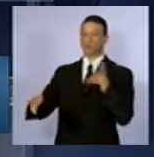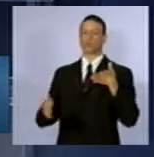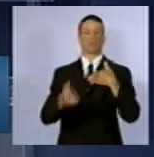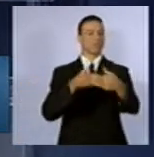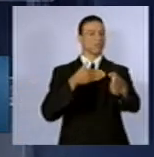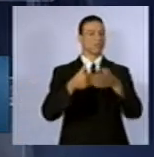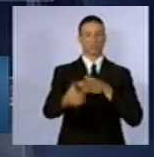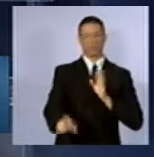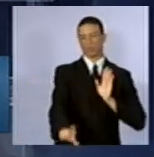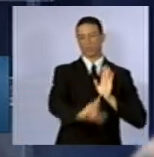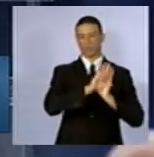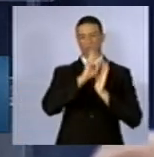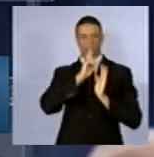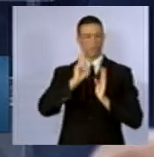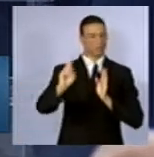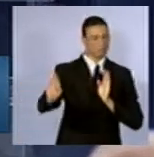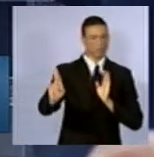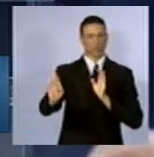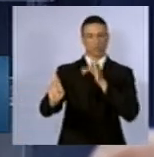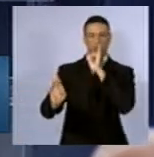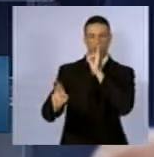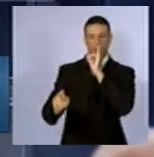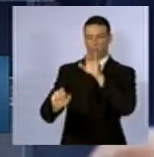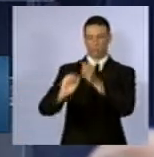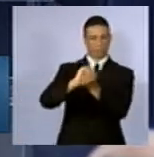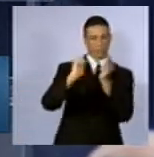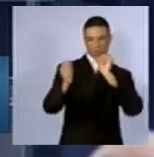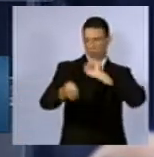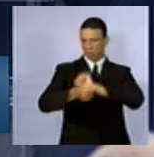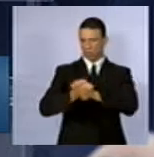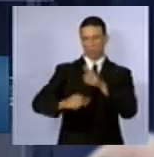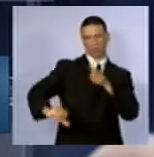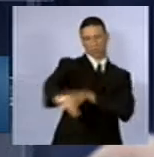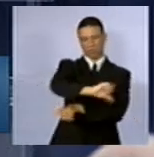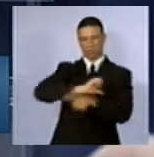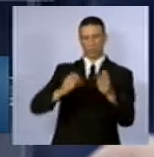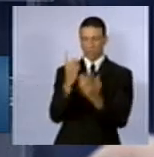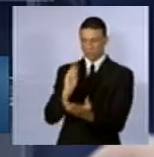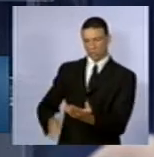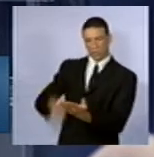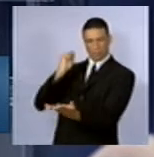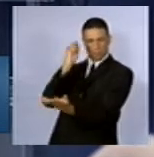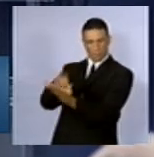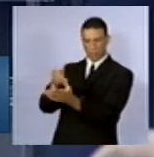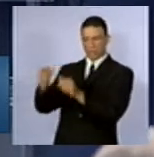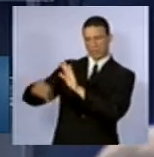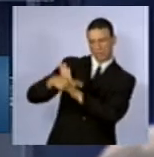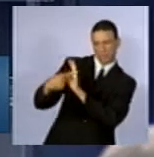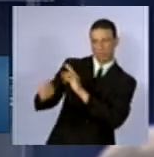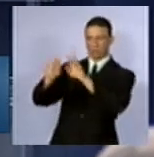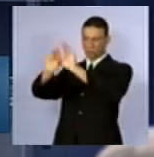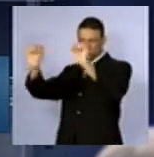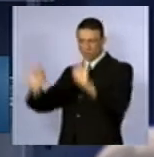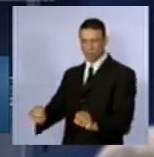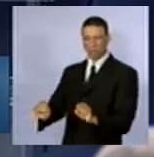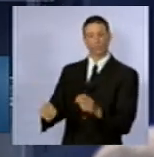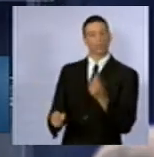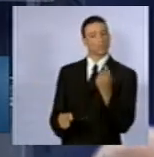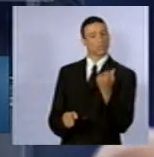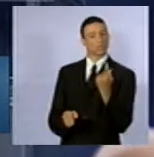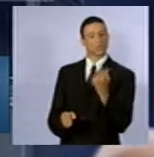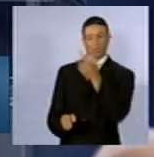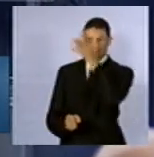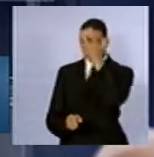emanada de que envolva adequação mudança investimentos no sistema ele vai ser remunerado